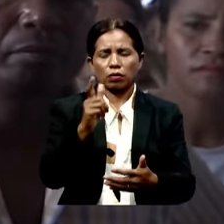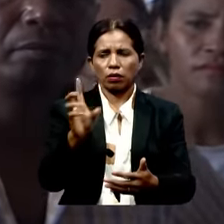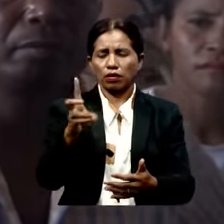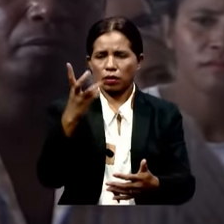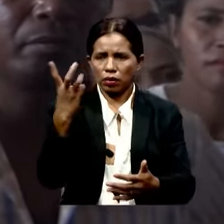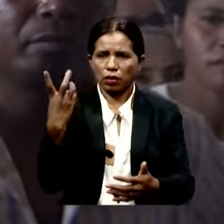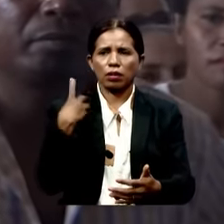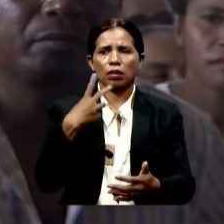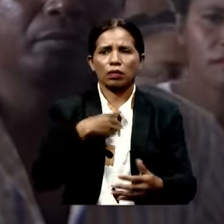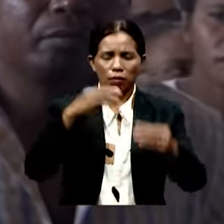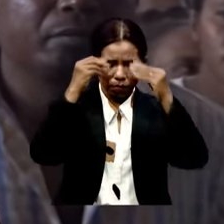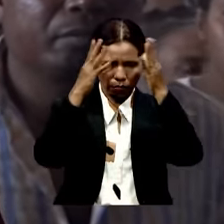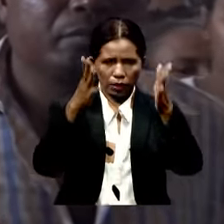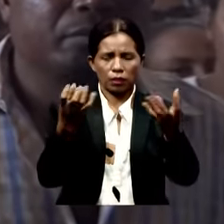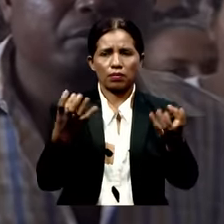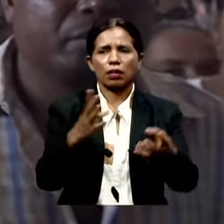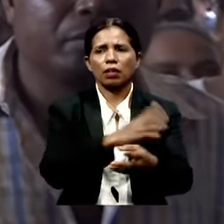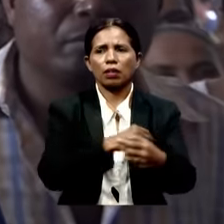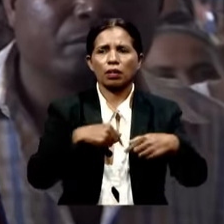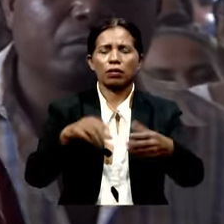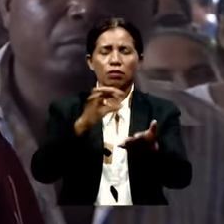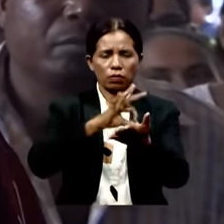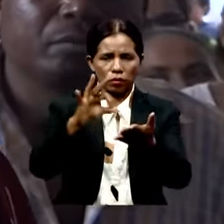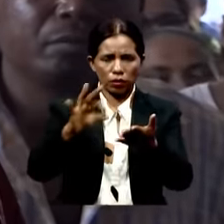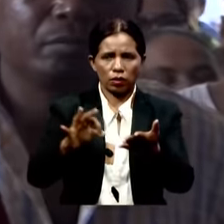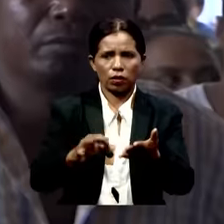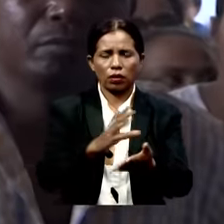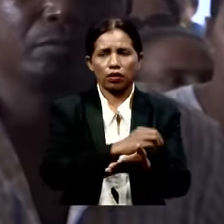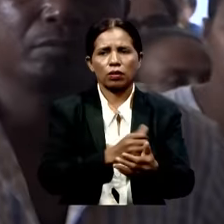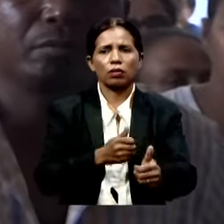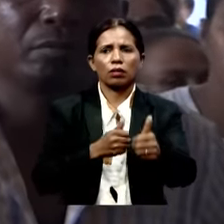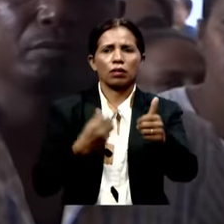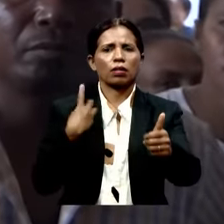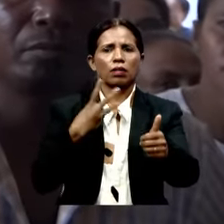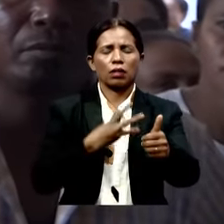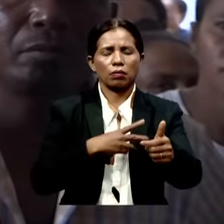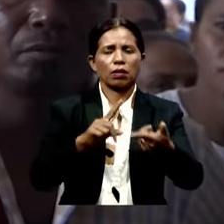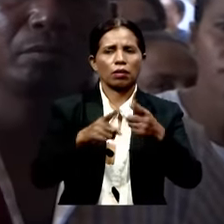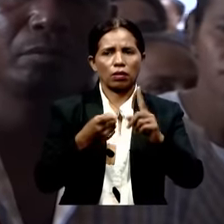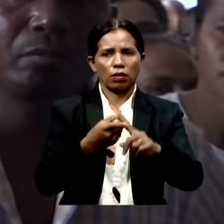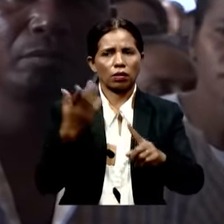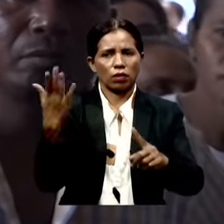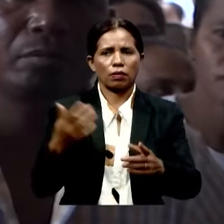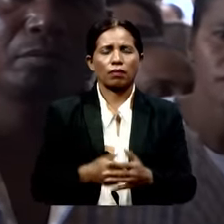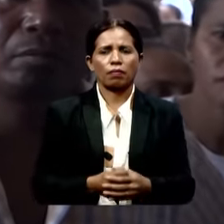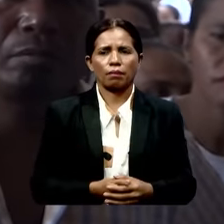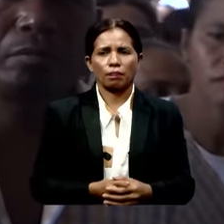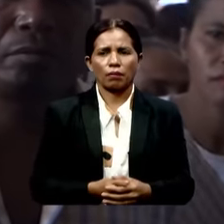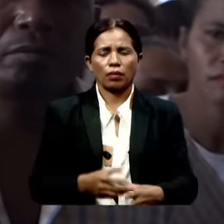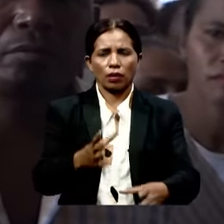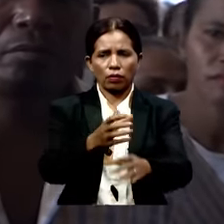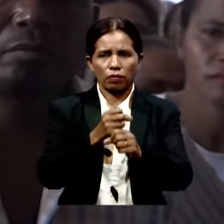liba ami professor lubu ida maka batir formação preencher tona baisa relato ami na maluk sira mamrik tumbal maka balu